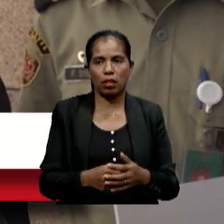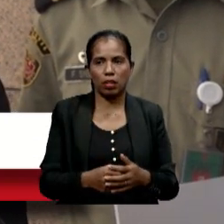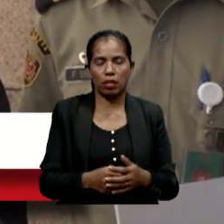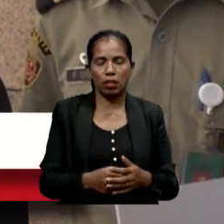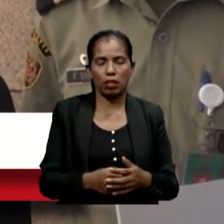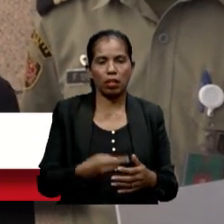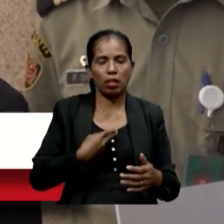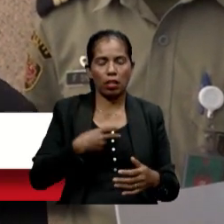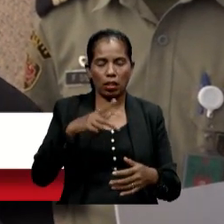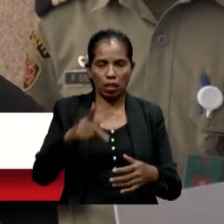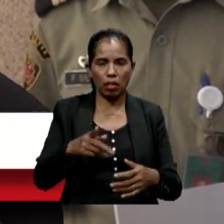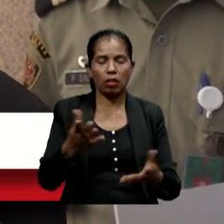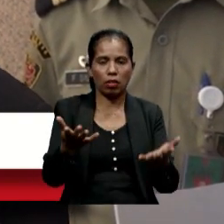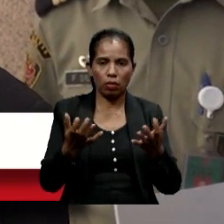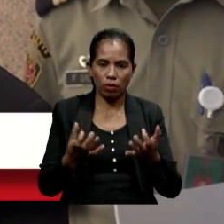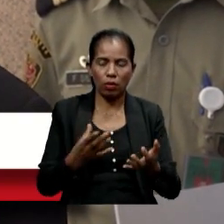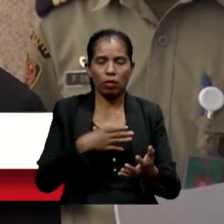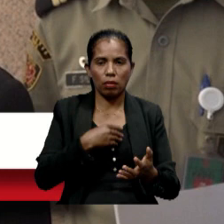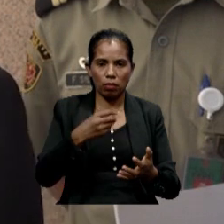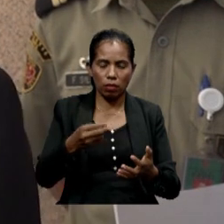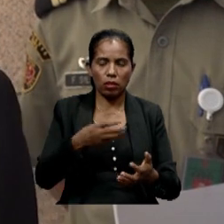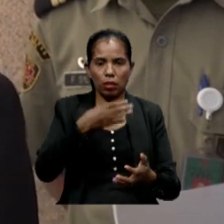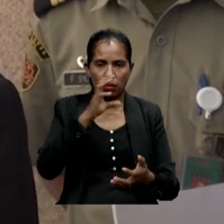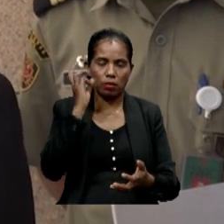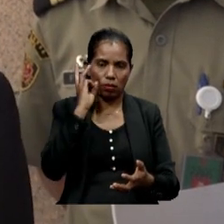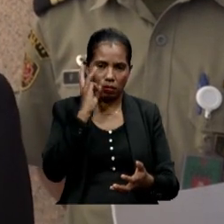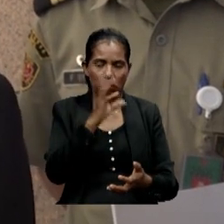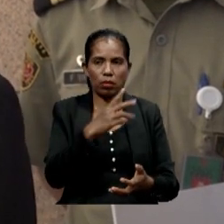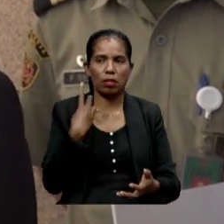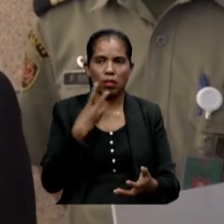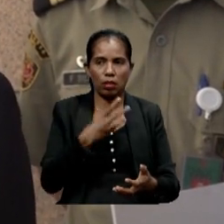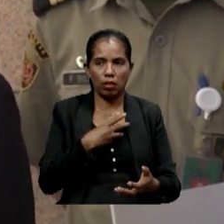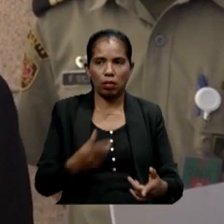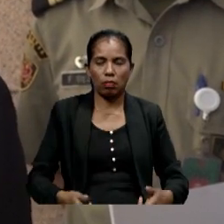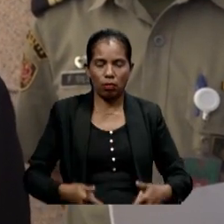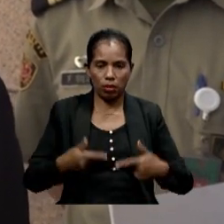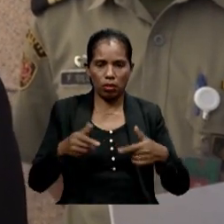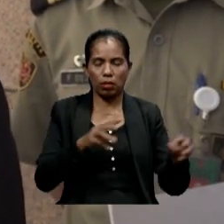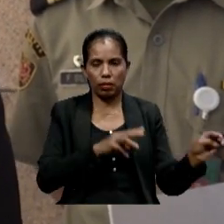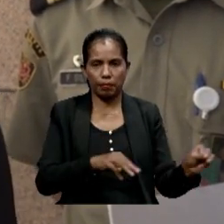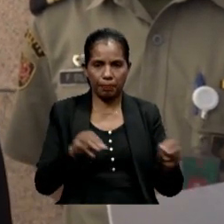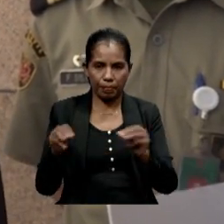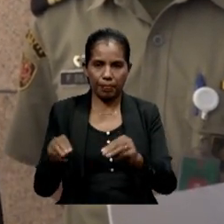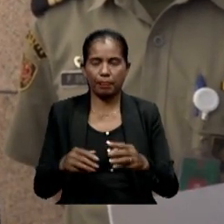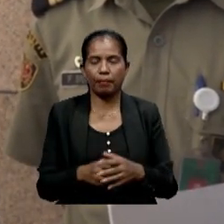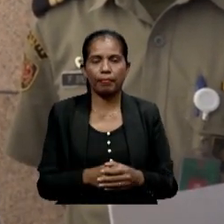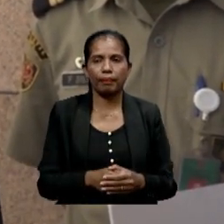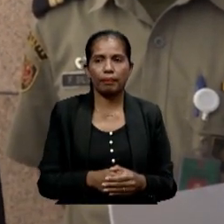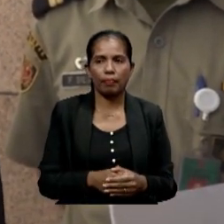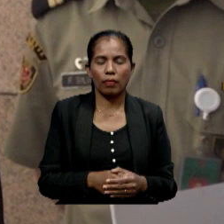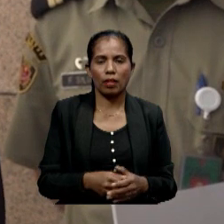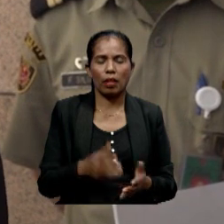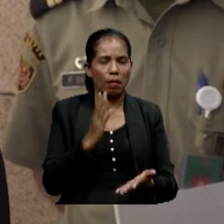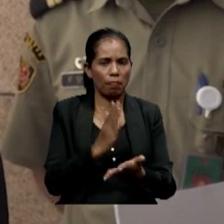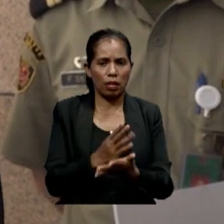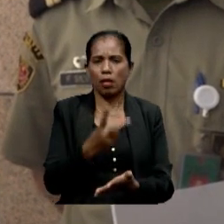padrões, crenças, na vez ita mores, né? Muda. Para fuma,